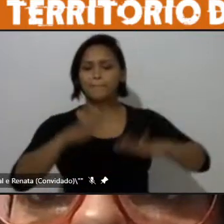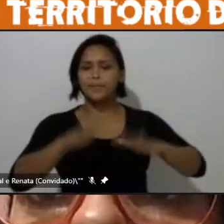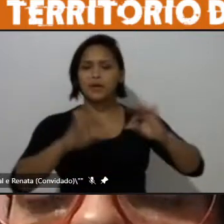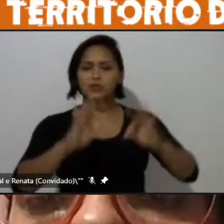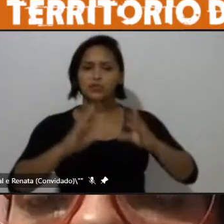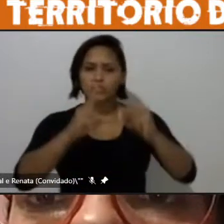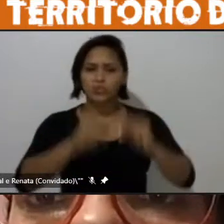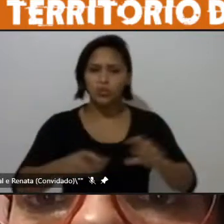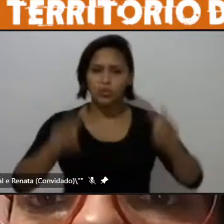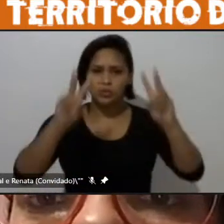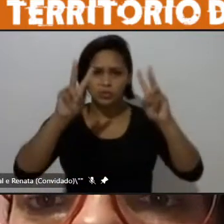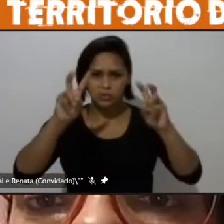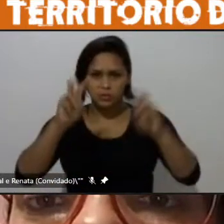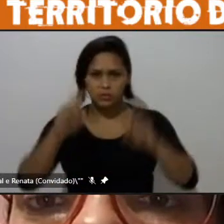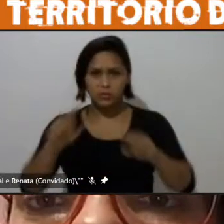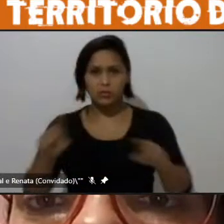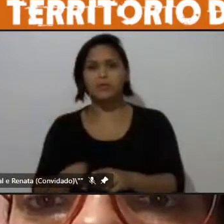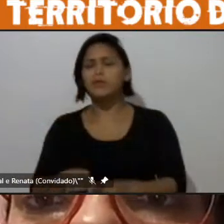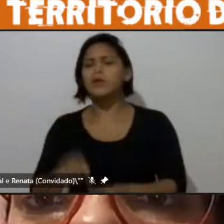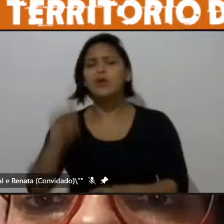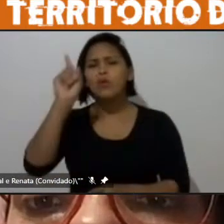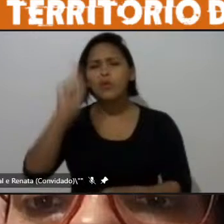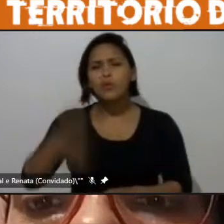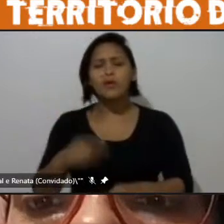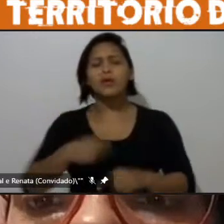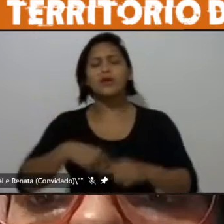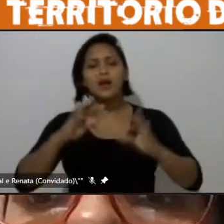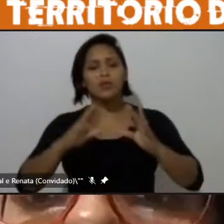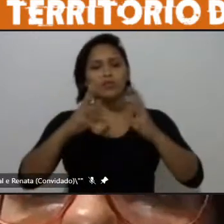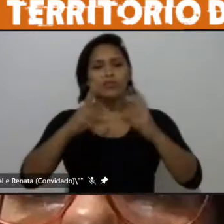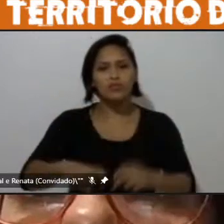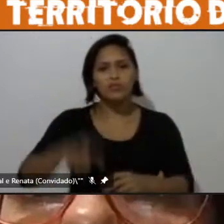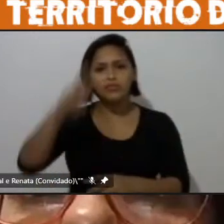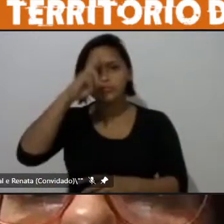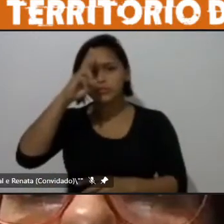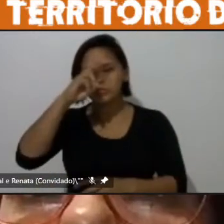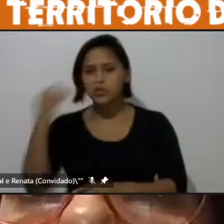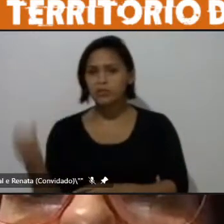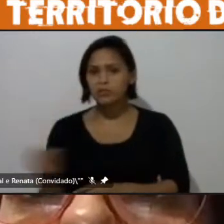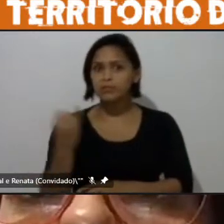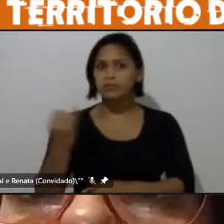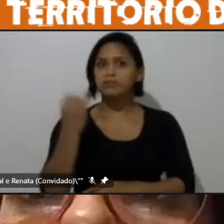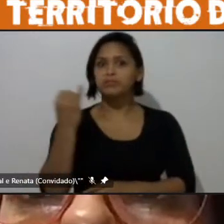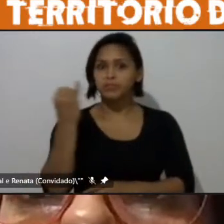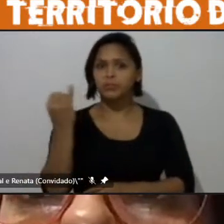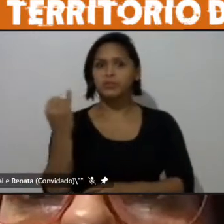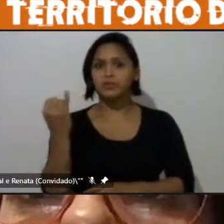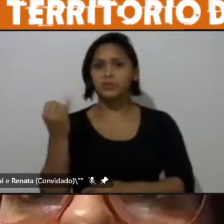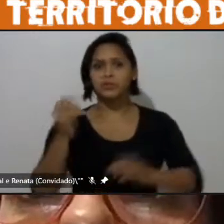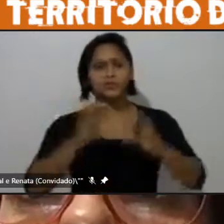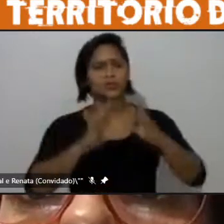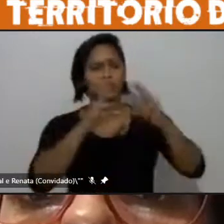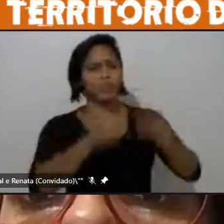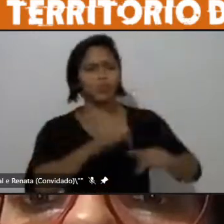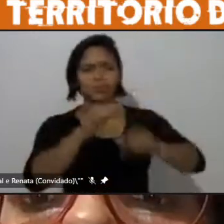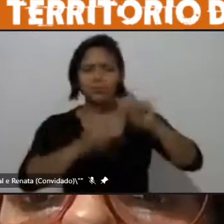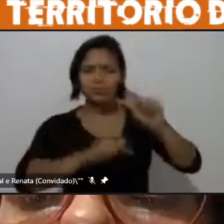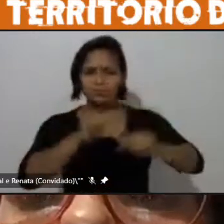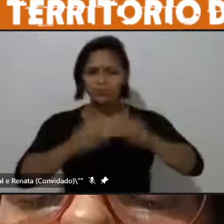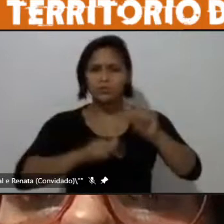principalmente no que era, né? Toda essa história, toda a sua importância e toda a sua